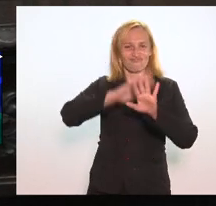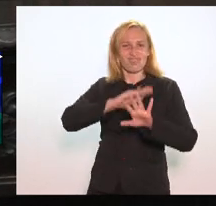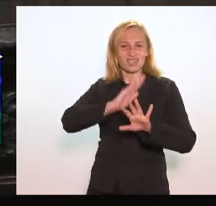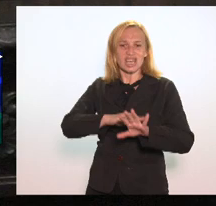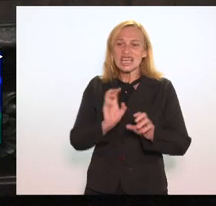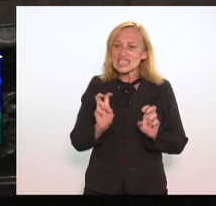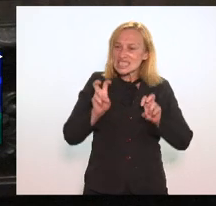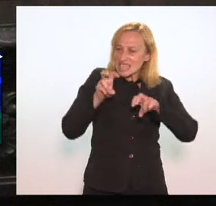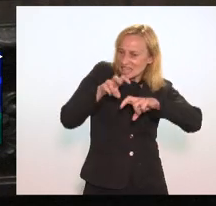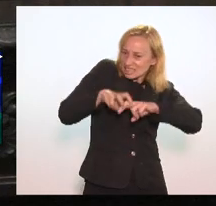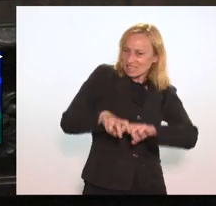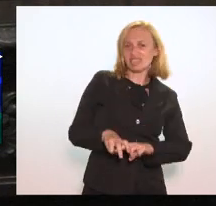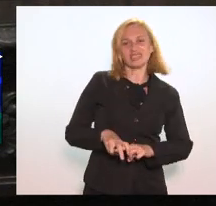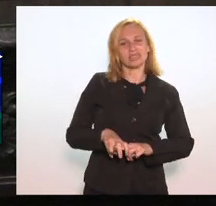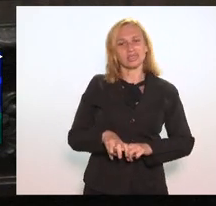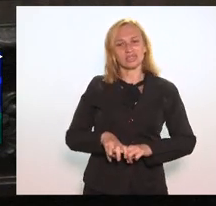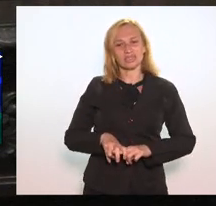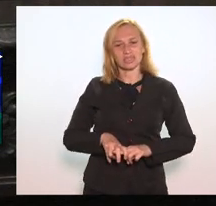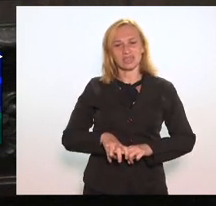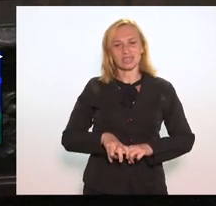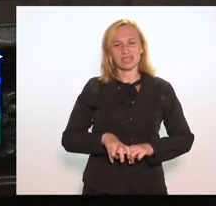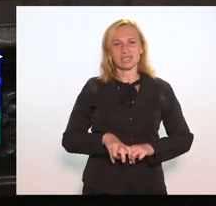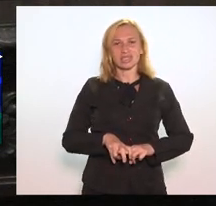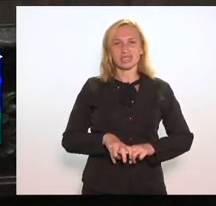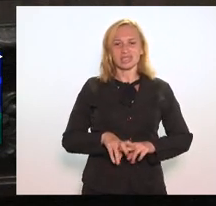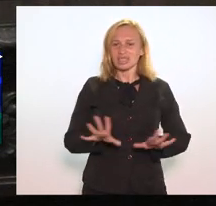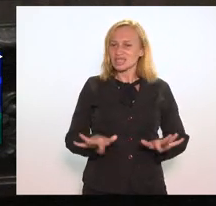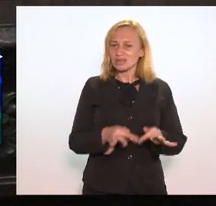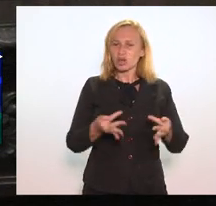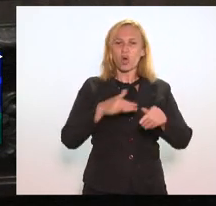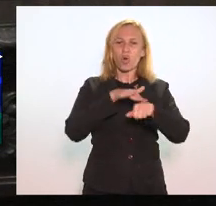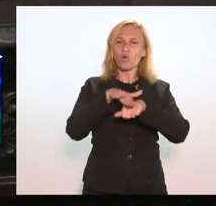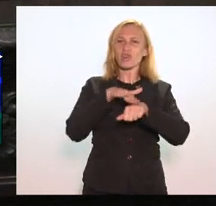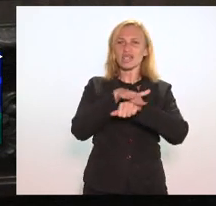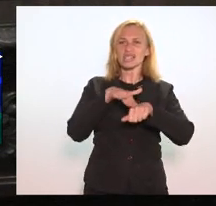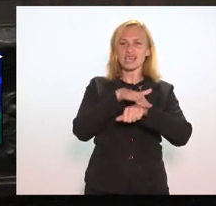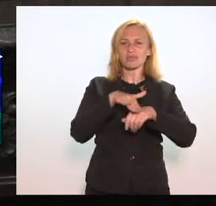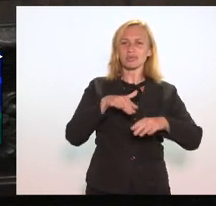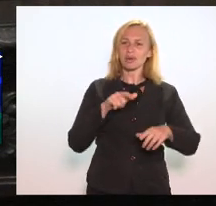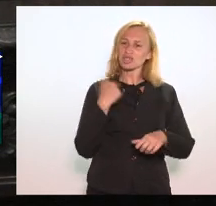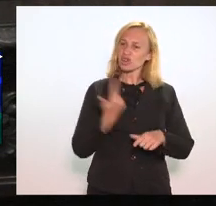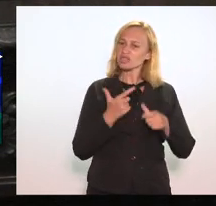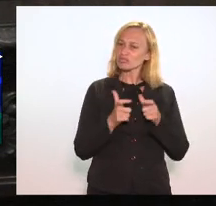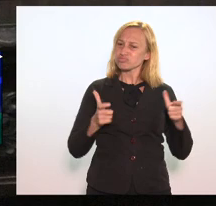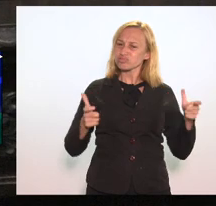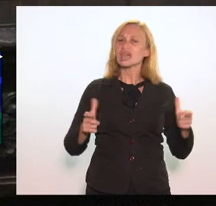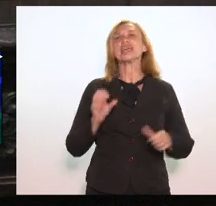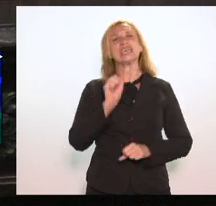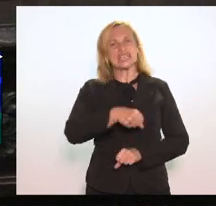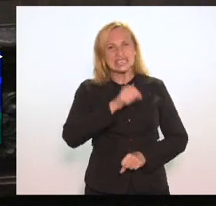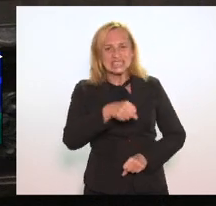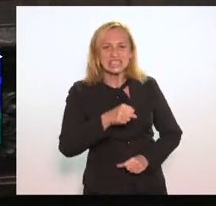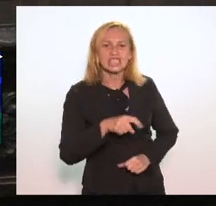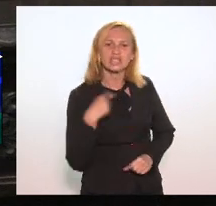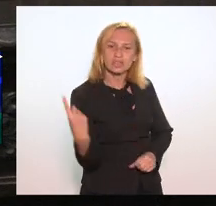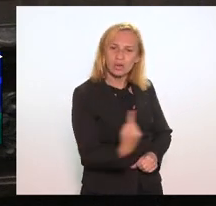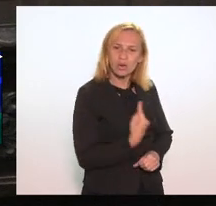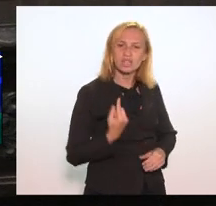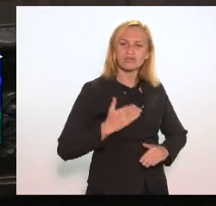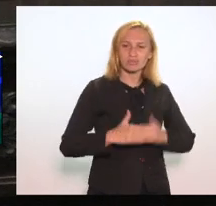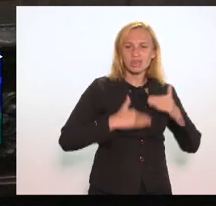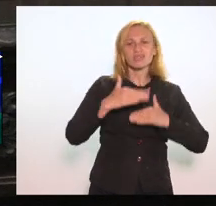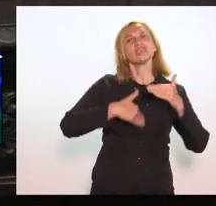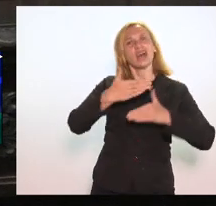Vai Sentando sem querer ser redundante e conversando para nós crescemos E aí sim nós vamos